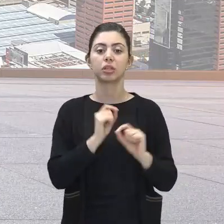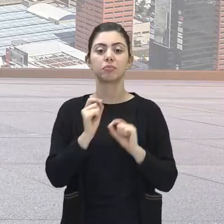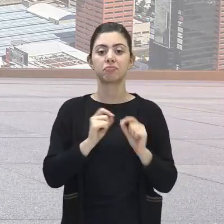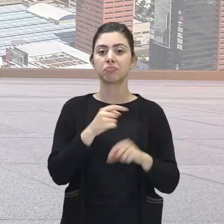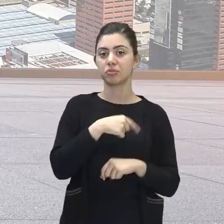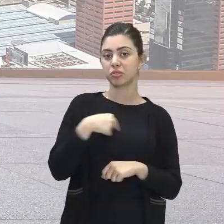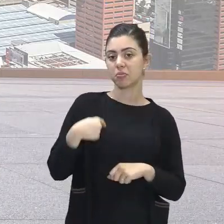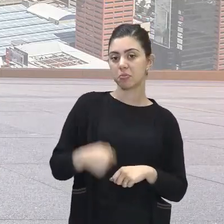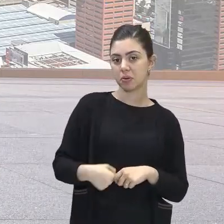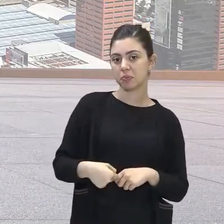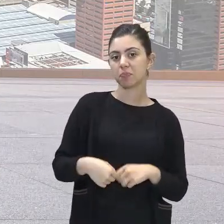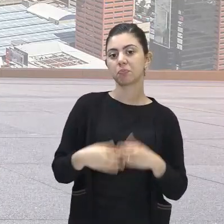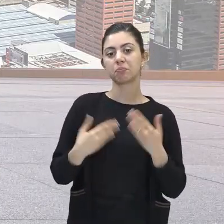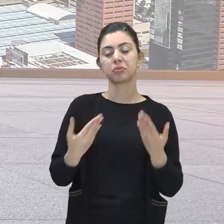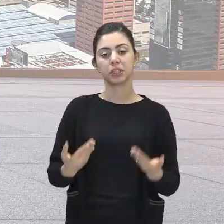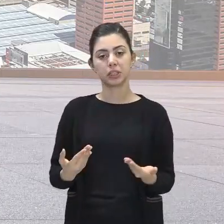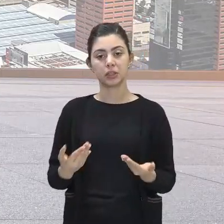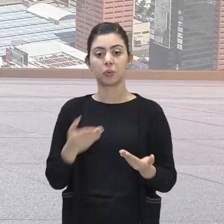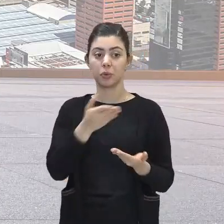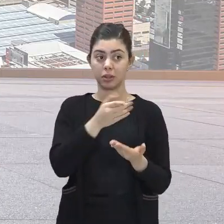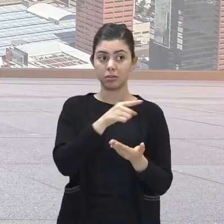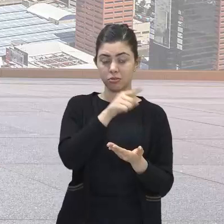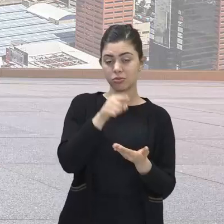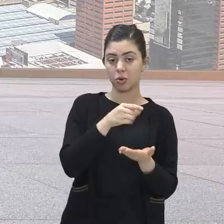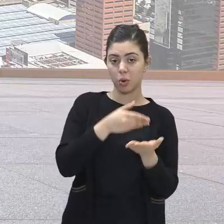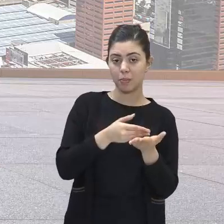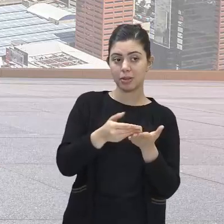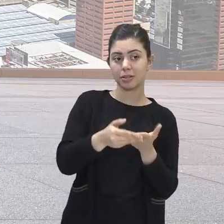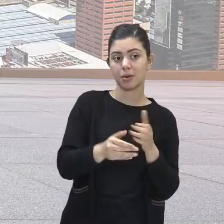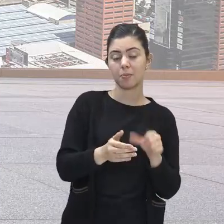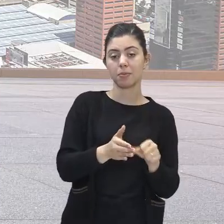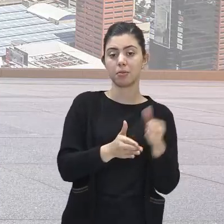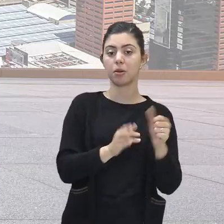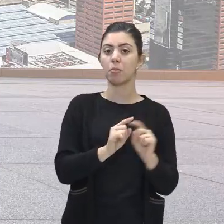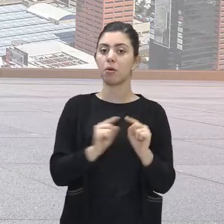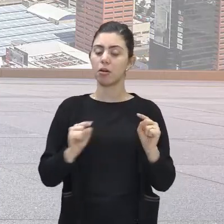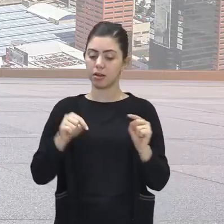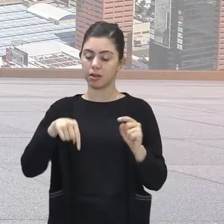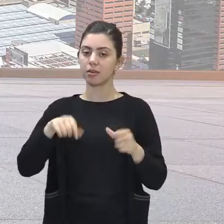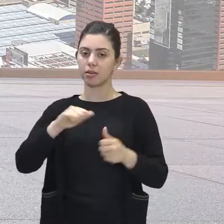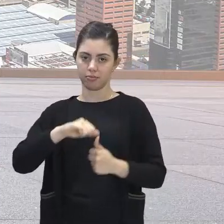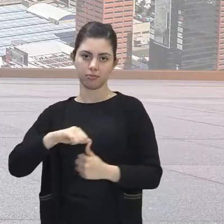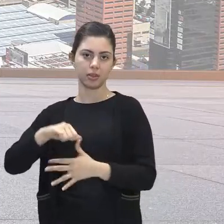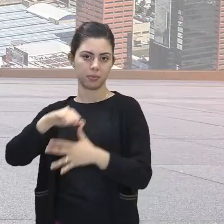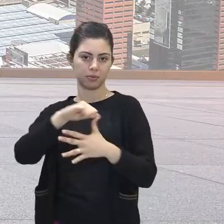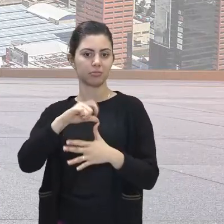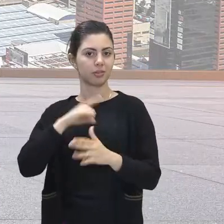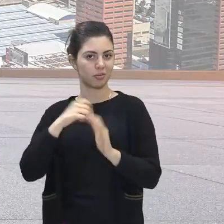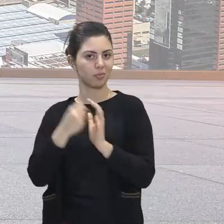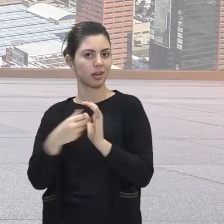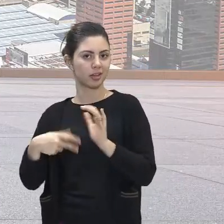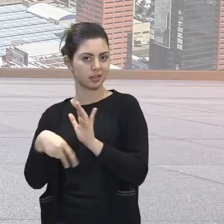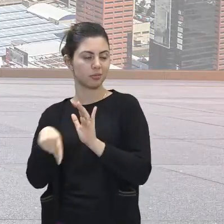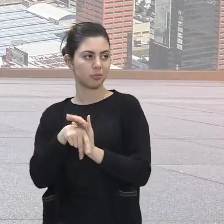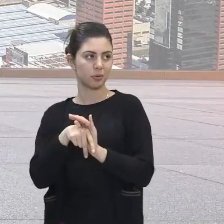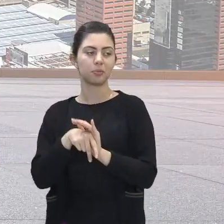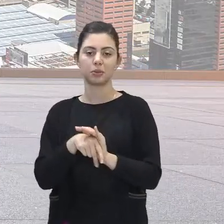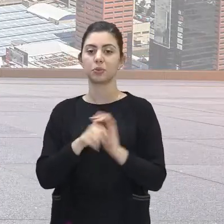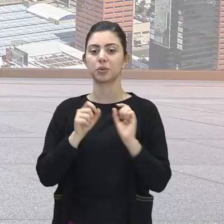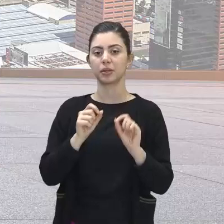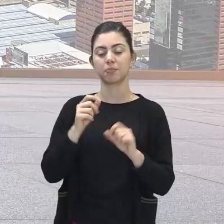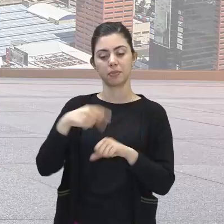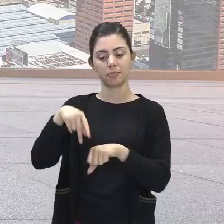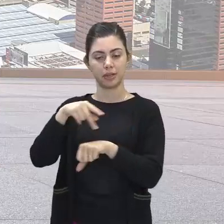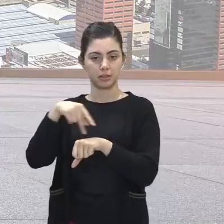eles começaram esse processo primeiro, né? Só que aqui na América do Sul tem uma característica interessante. Os países daqui